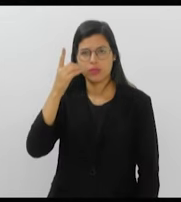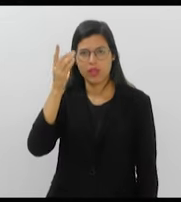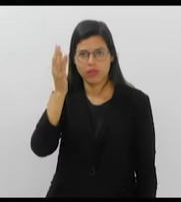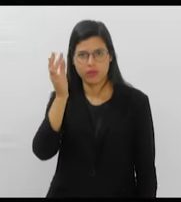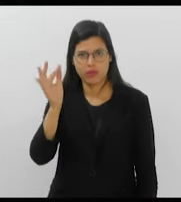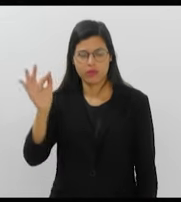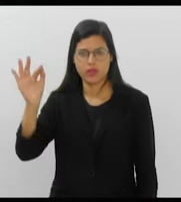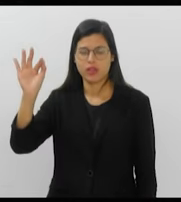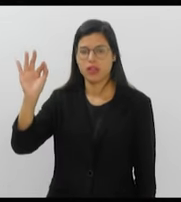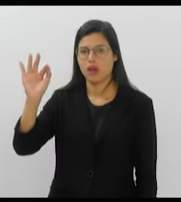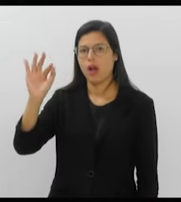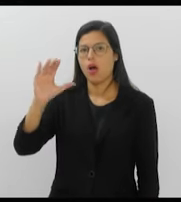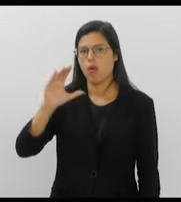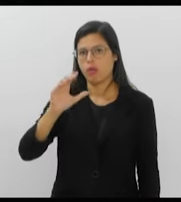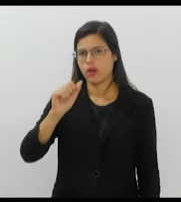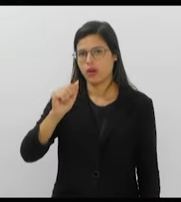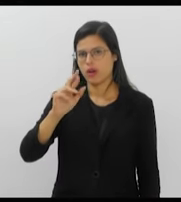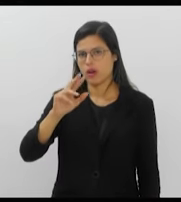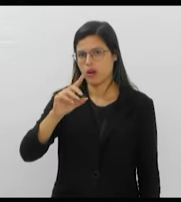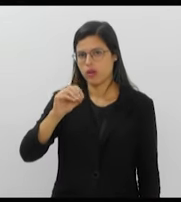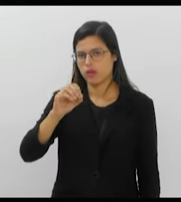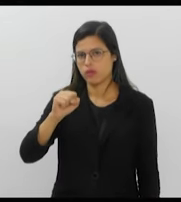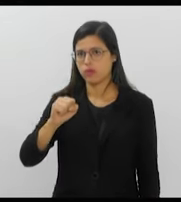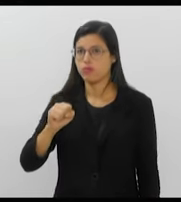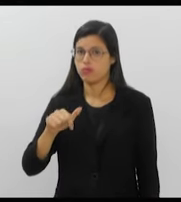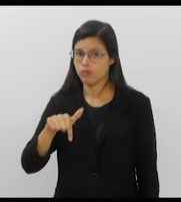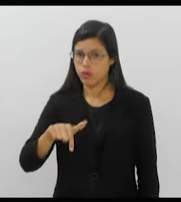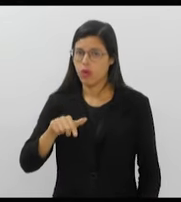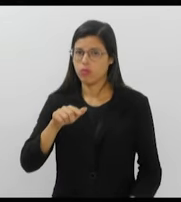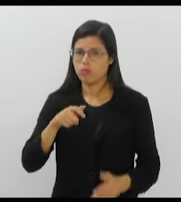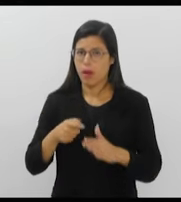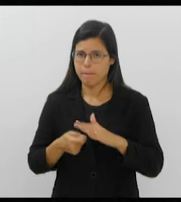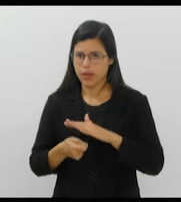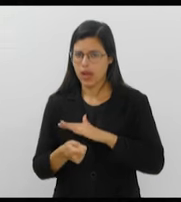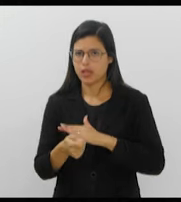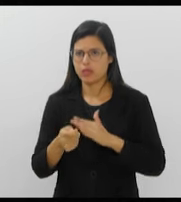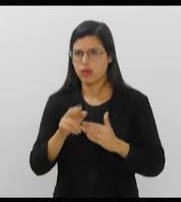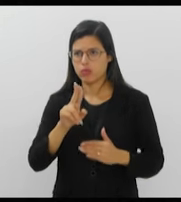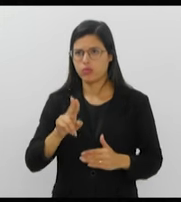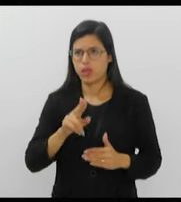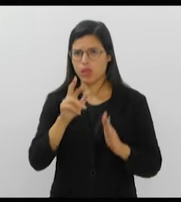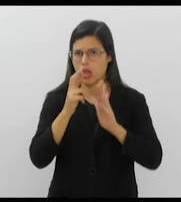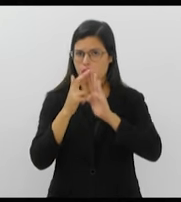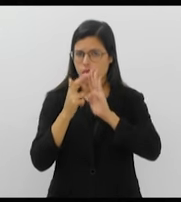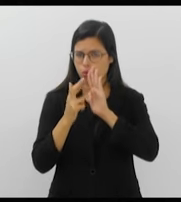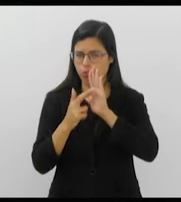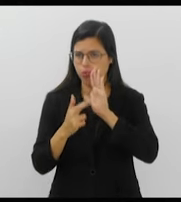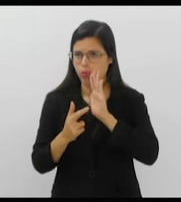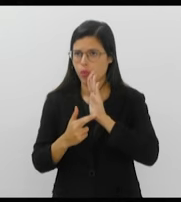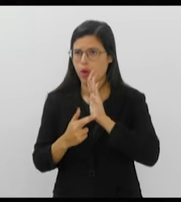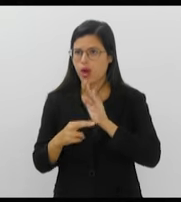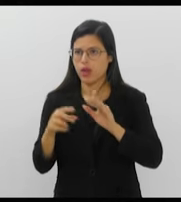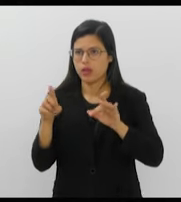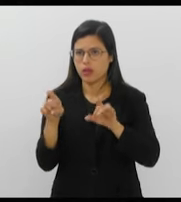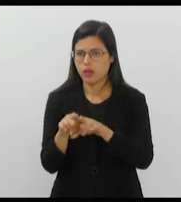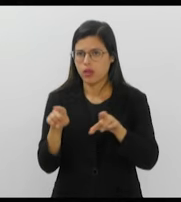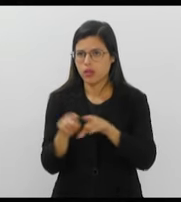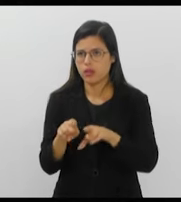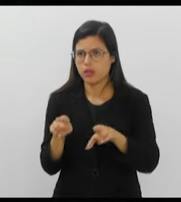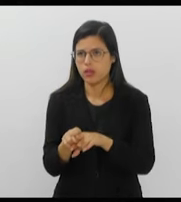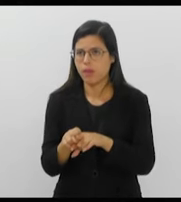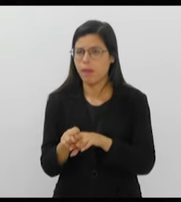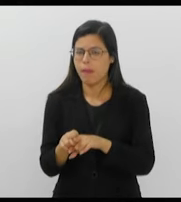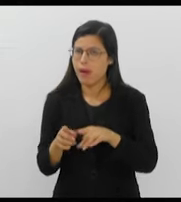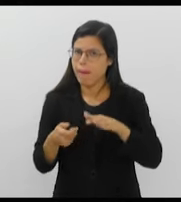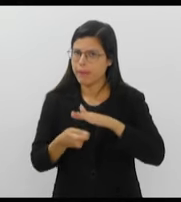estão devidamente aplicadas, devidamente regulares e devidamente